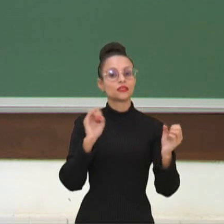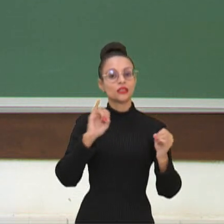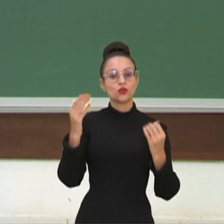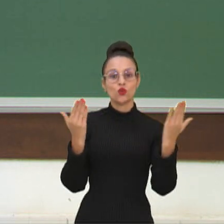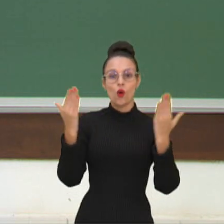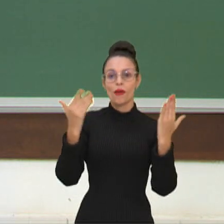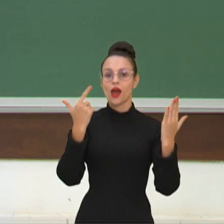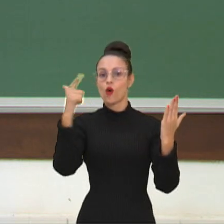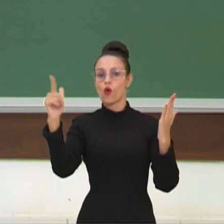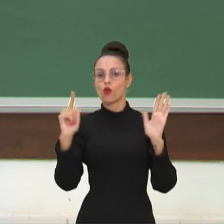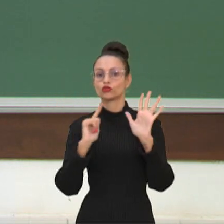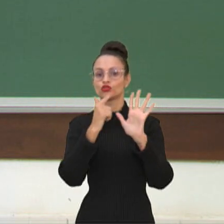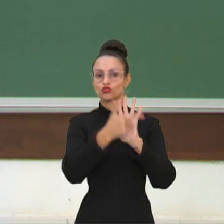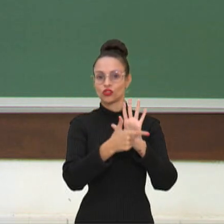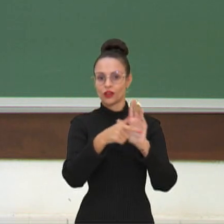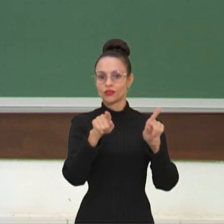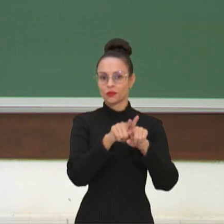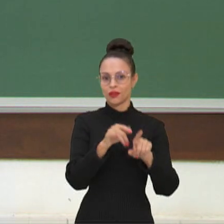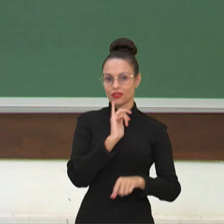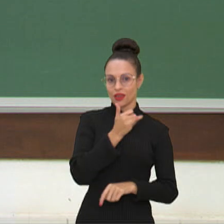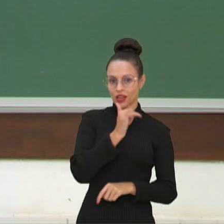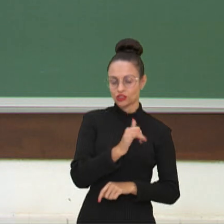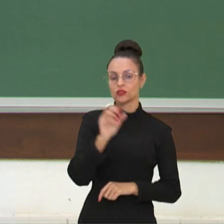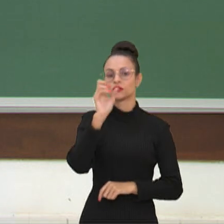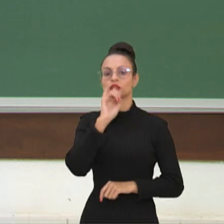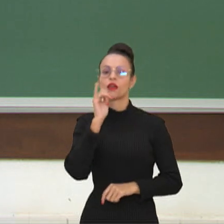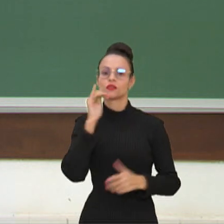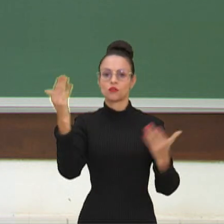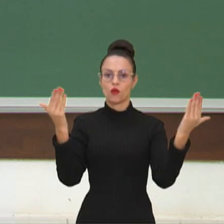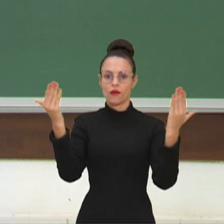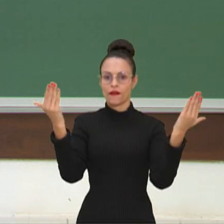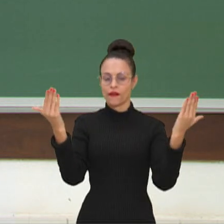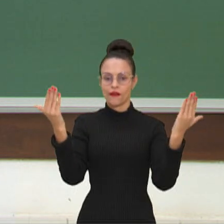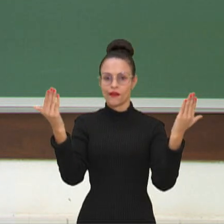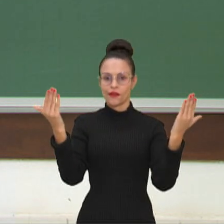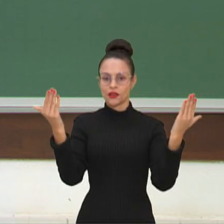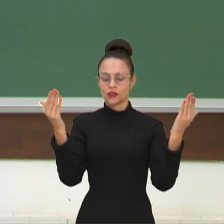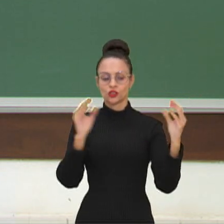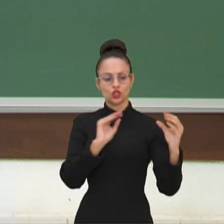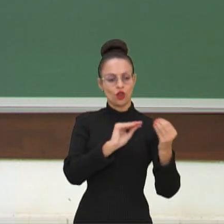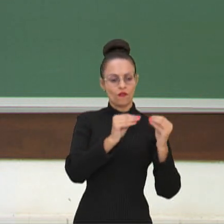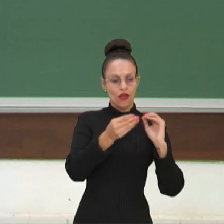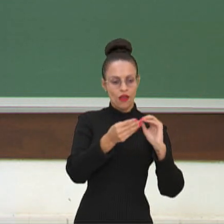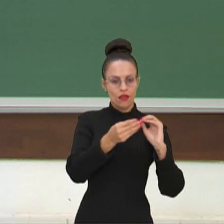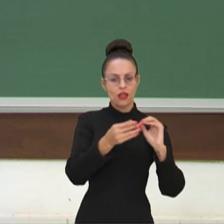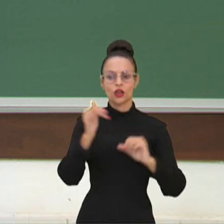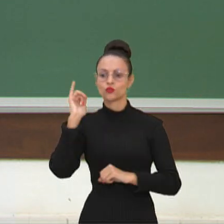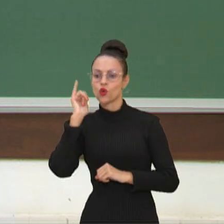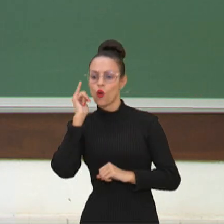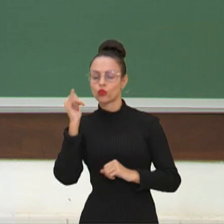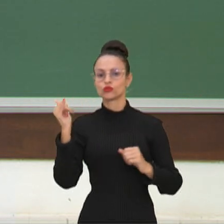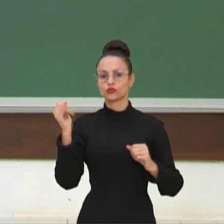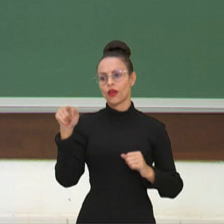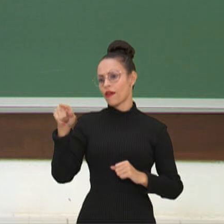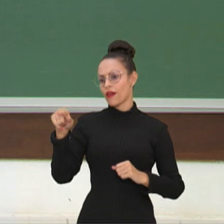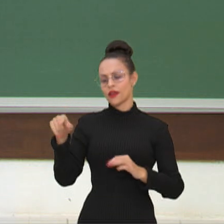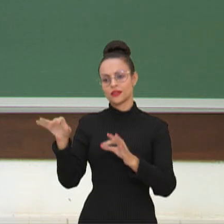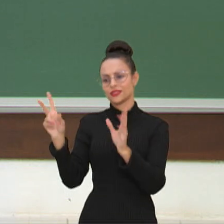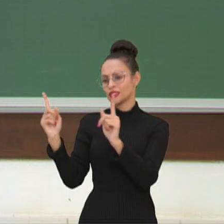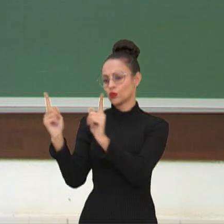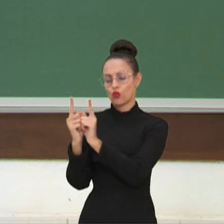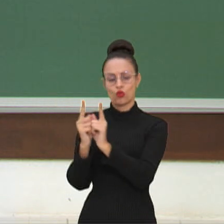sair para ir para o comércio, né? Enfim, muito provavelmente que não. Será que então foi às